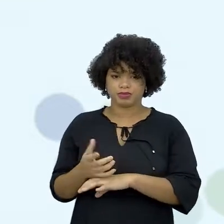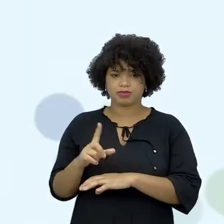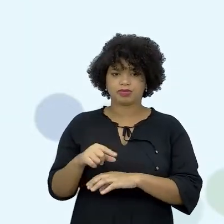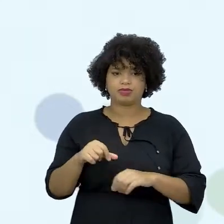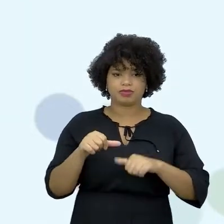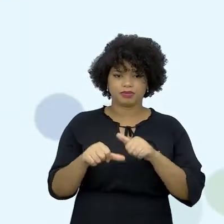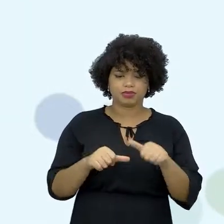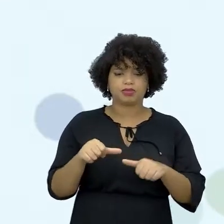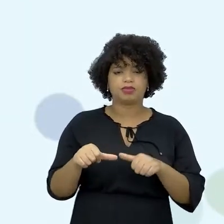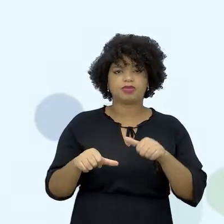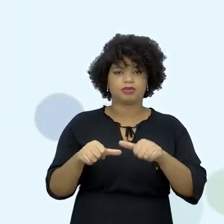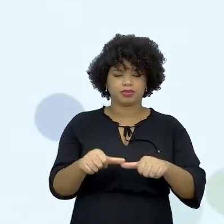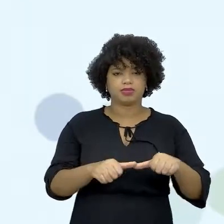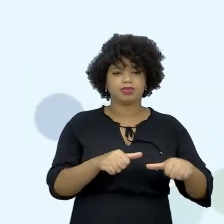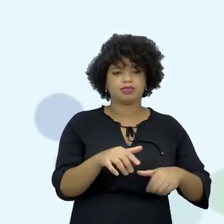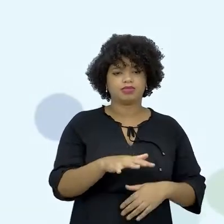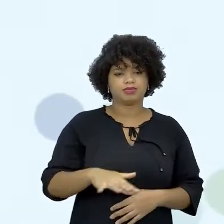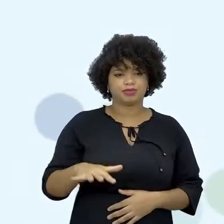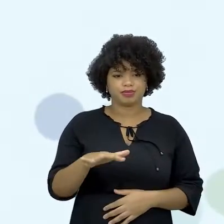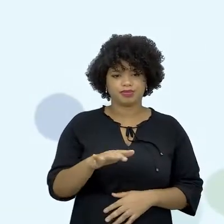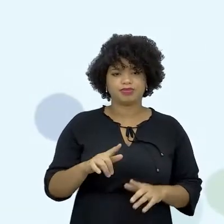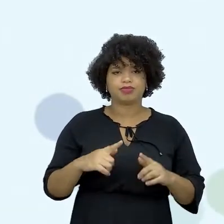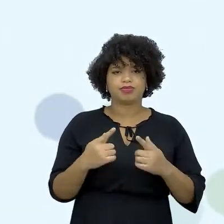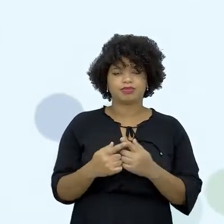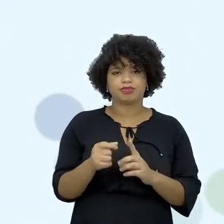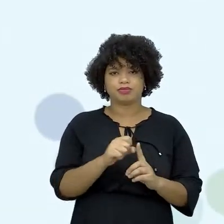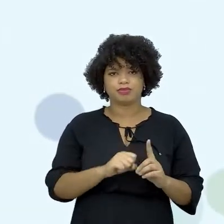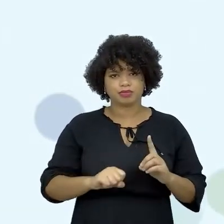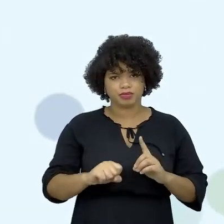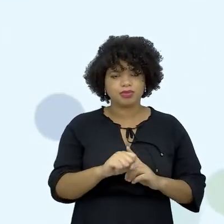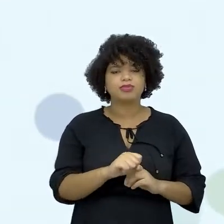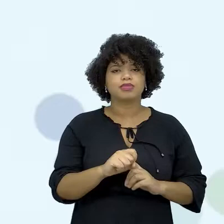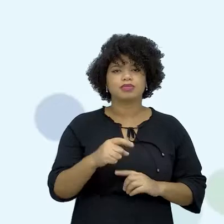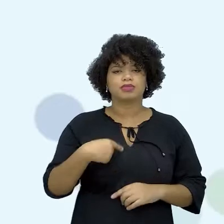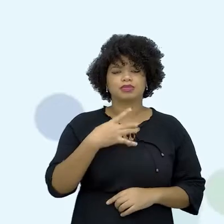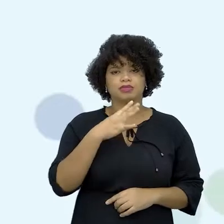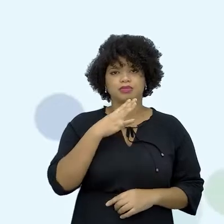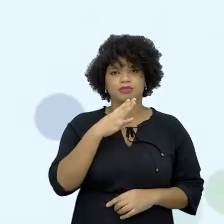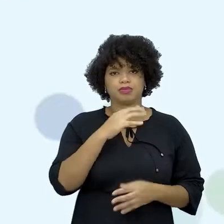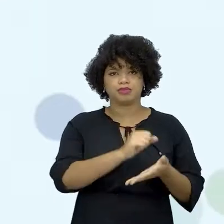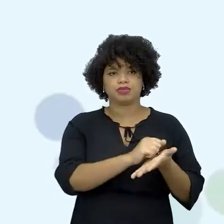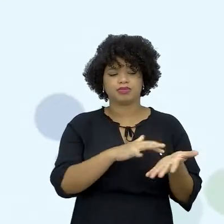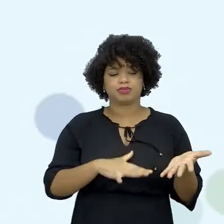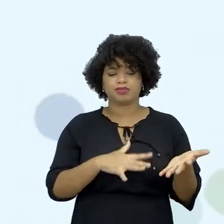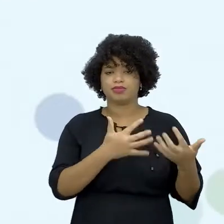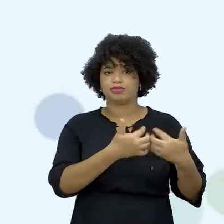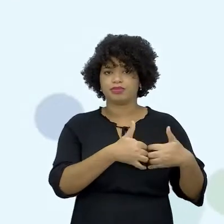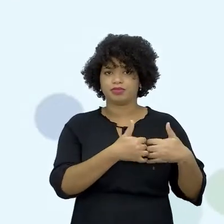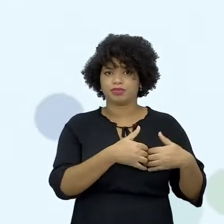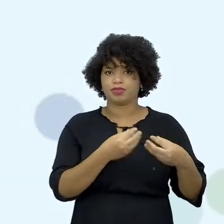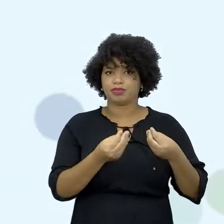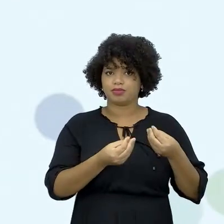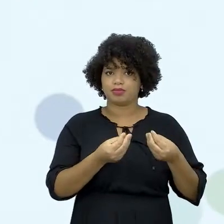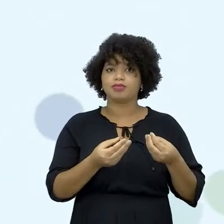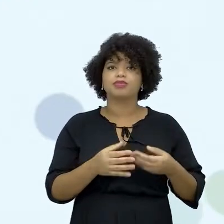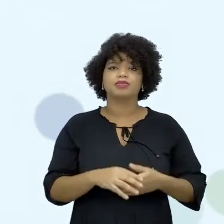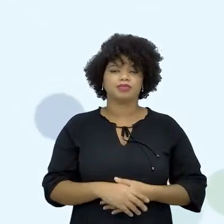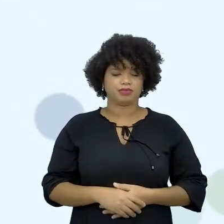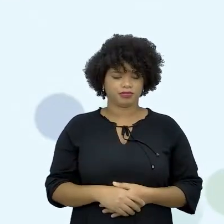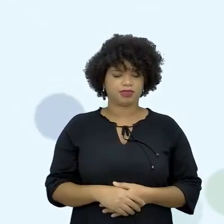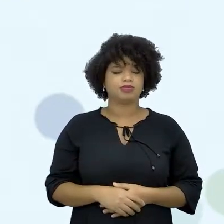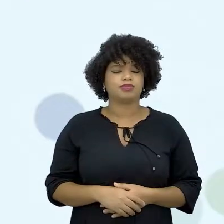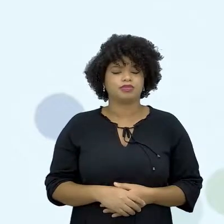Transformações do Espaço Geográfico e Sociedade. E hoje nós vamos conhecer as atividades, né? Vamos ver como funcionam as atividades, como elas